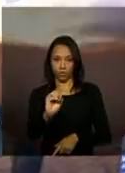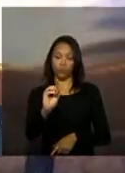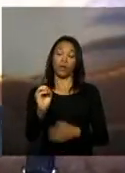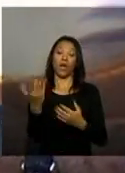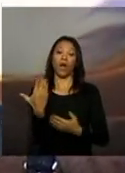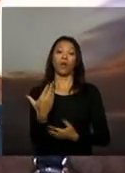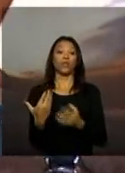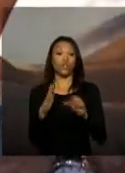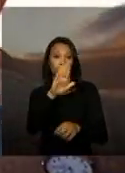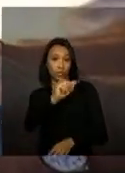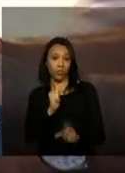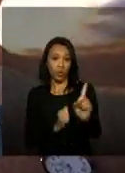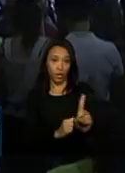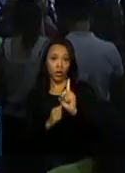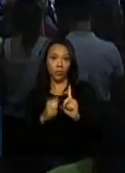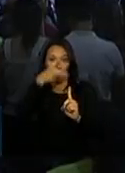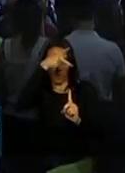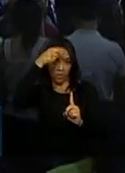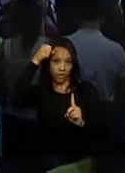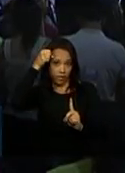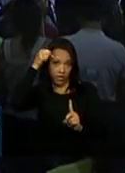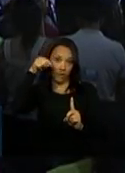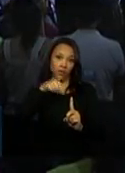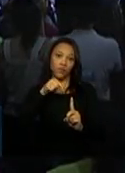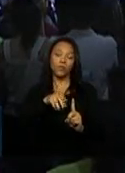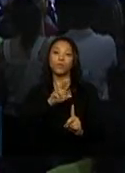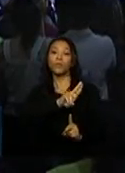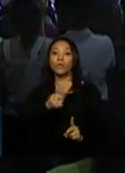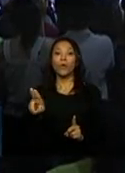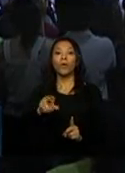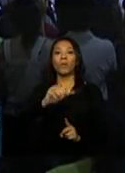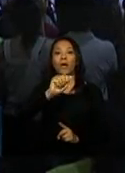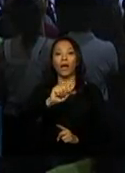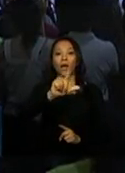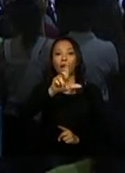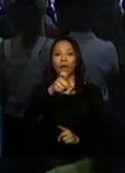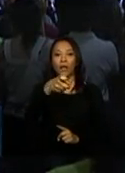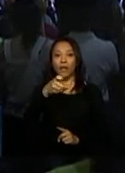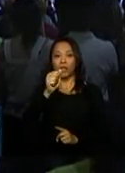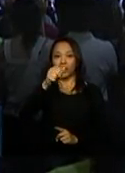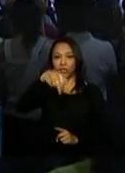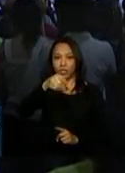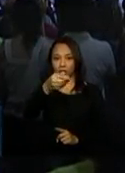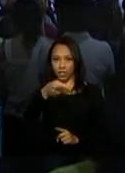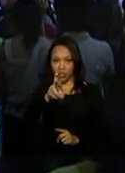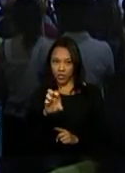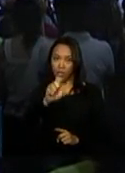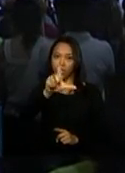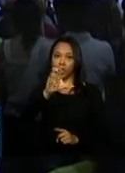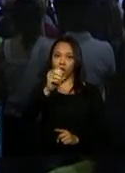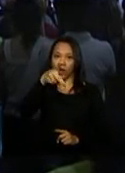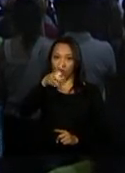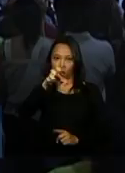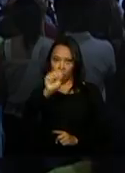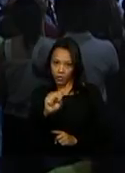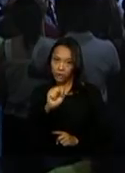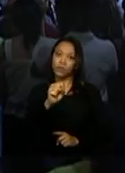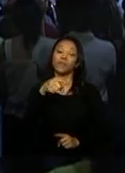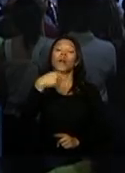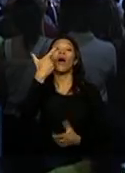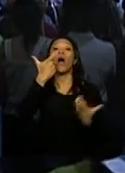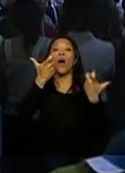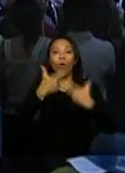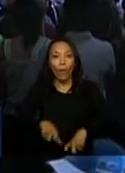palco o prefeito Alexandre Lopes Kirep, de